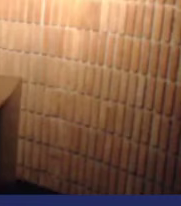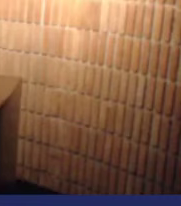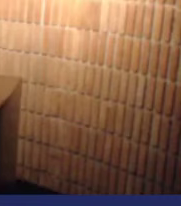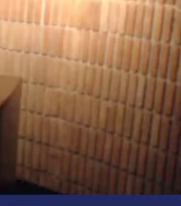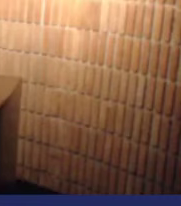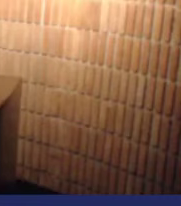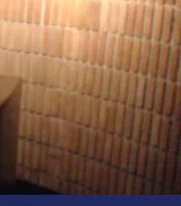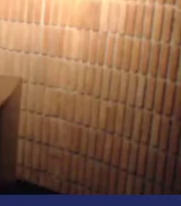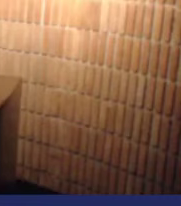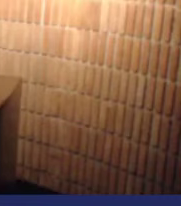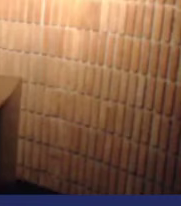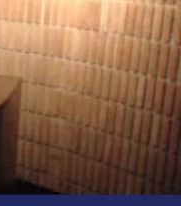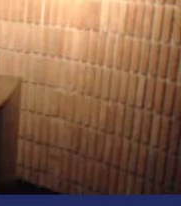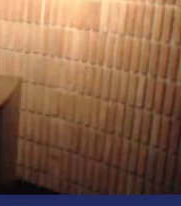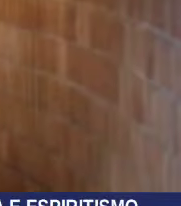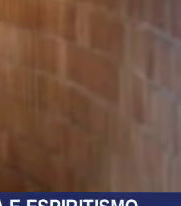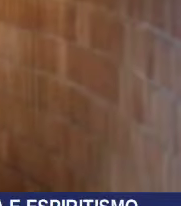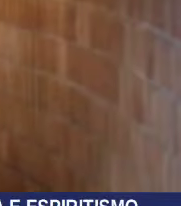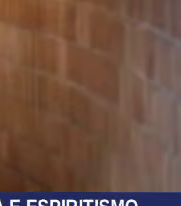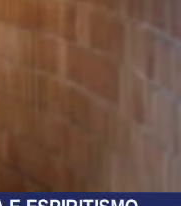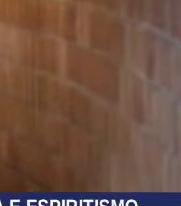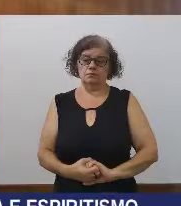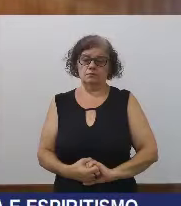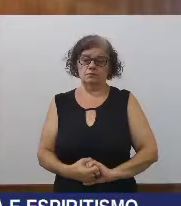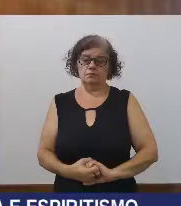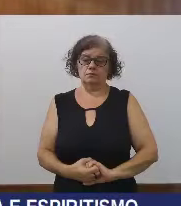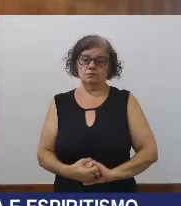Que assim seja.